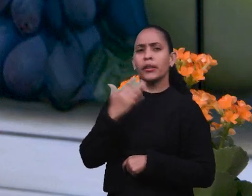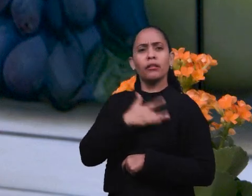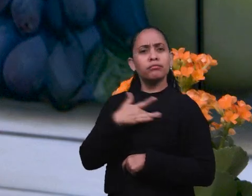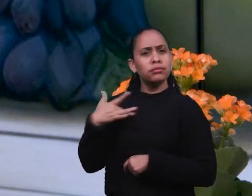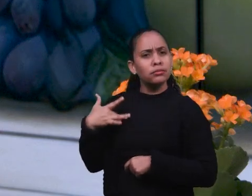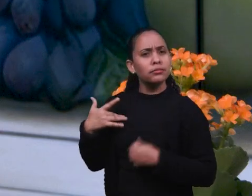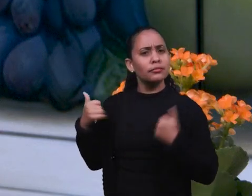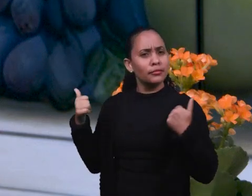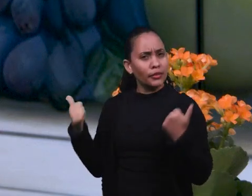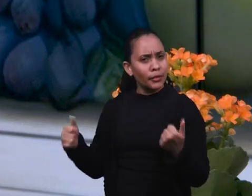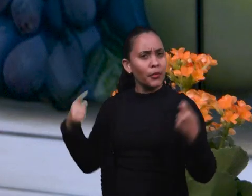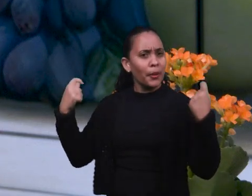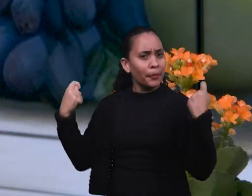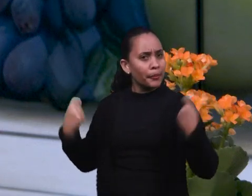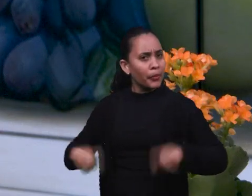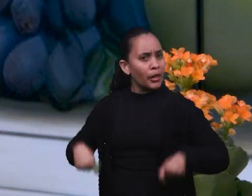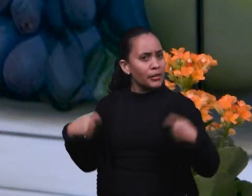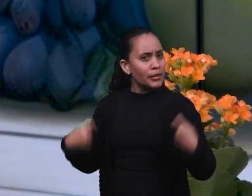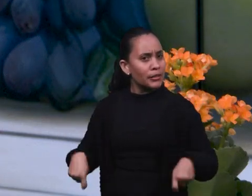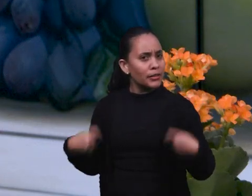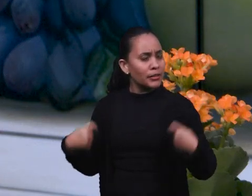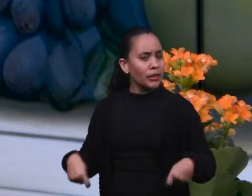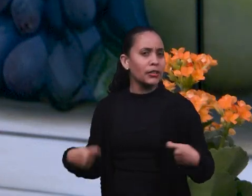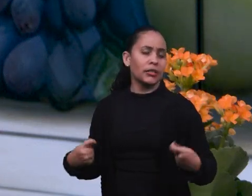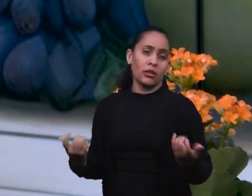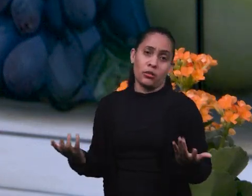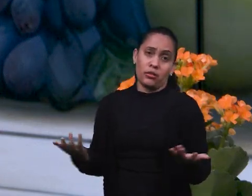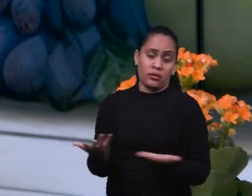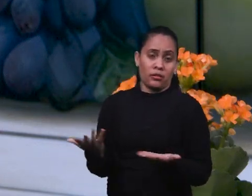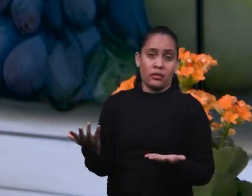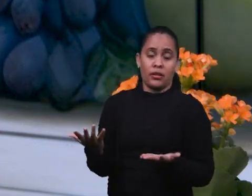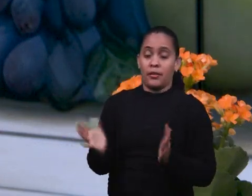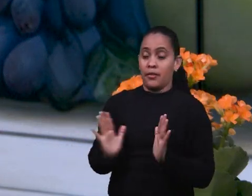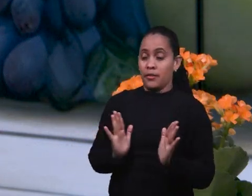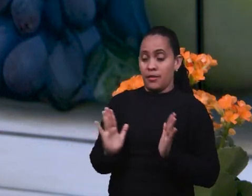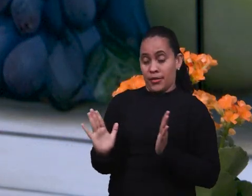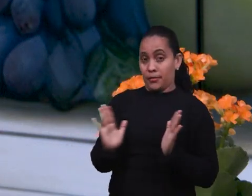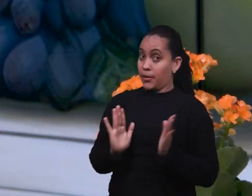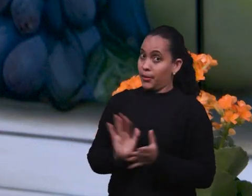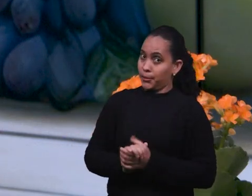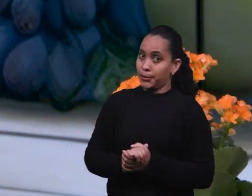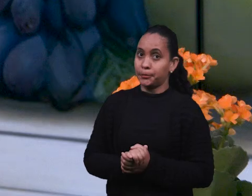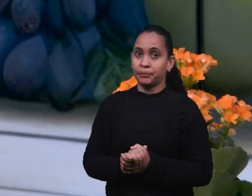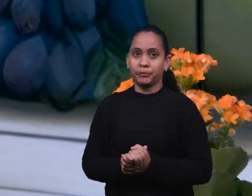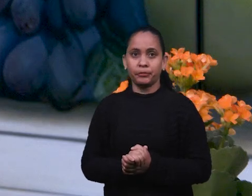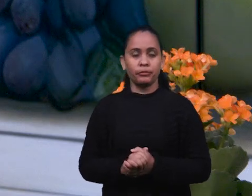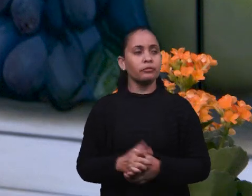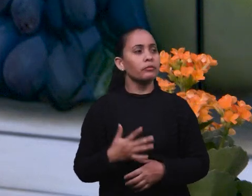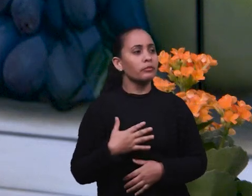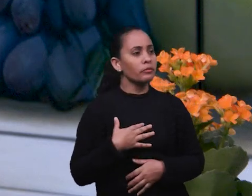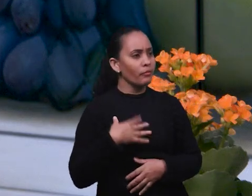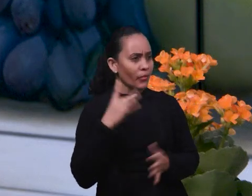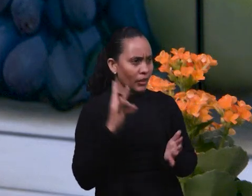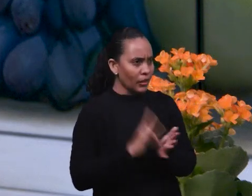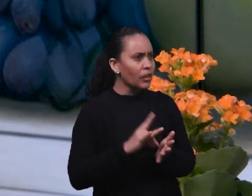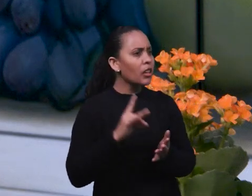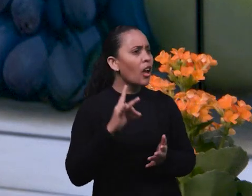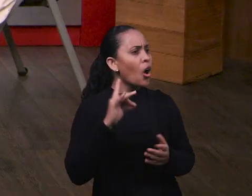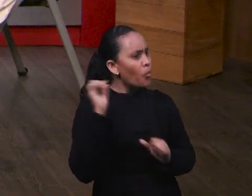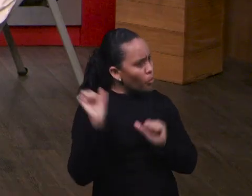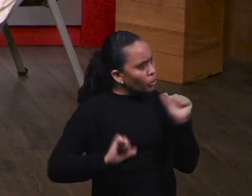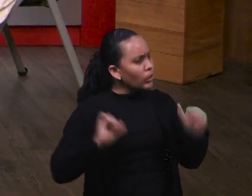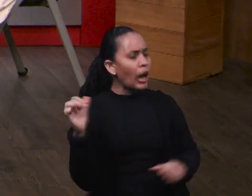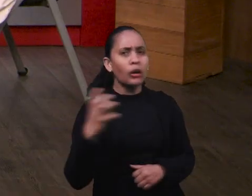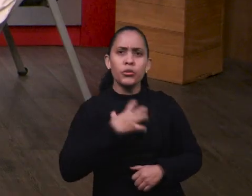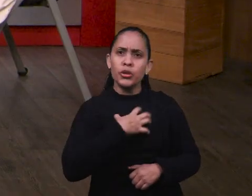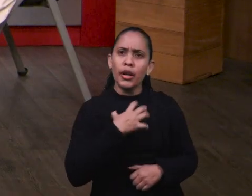esse paciente ele precisa fazer durante esse período. Então, precisa assim, realmente mudar, né?